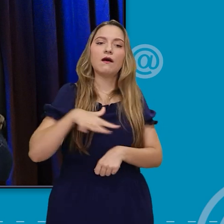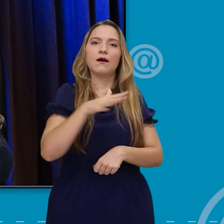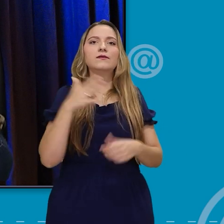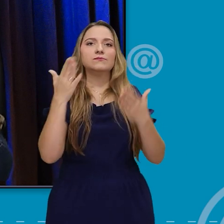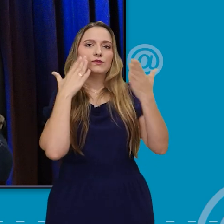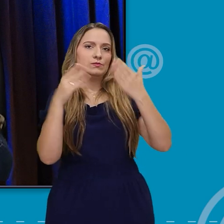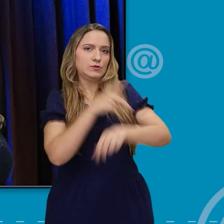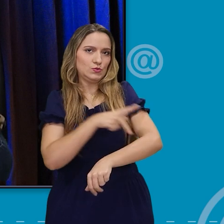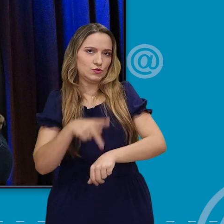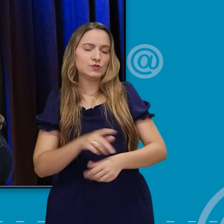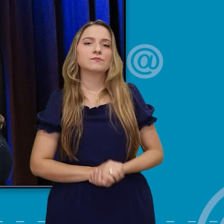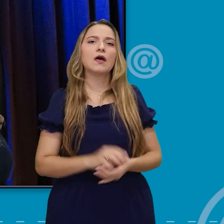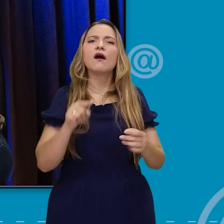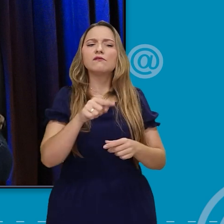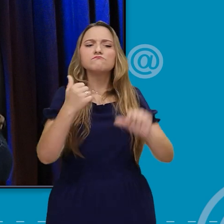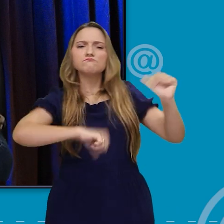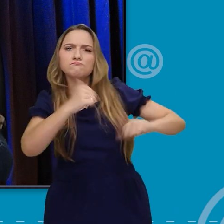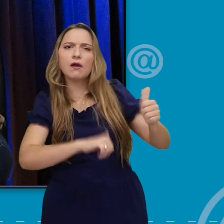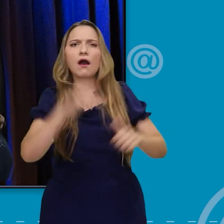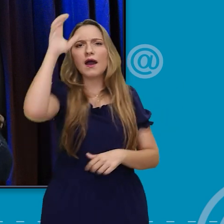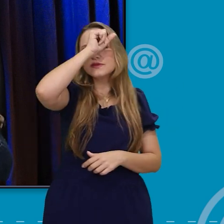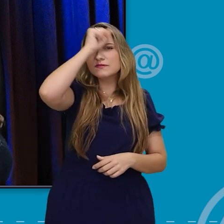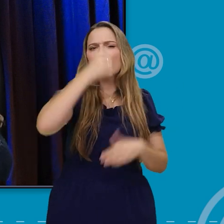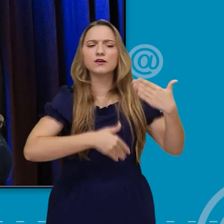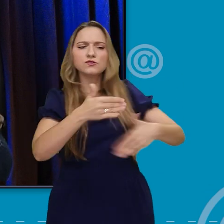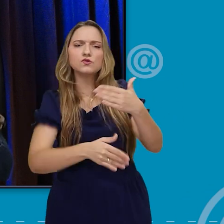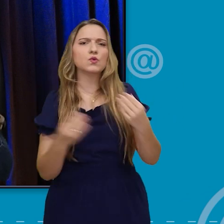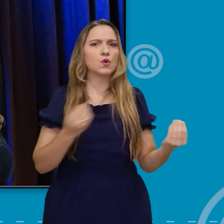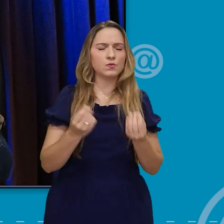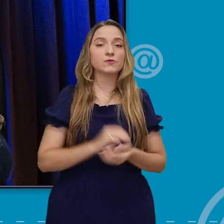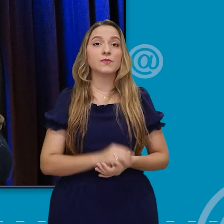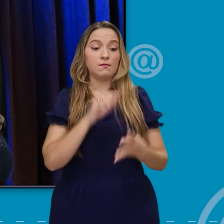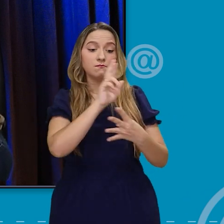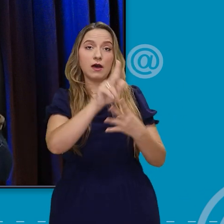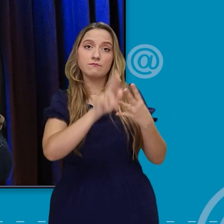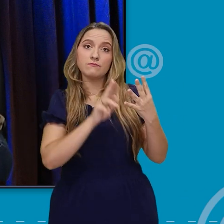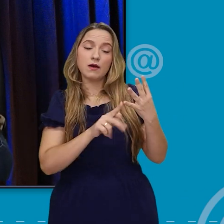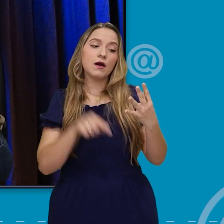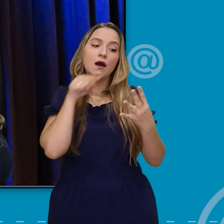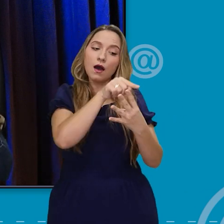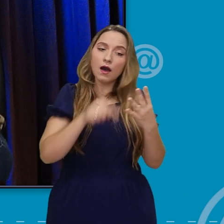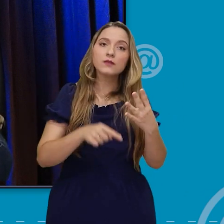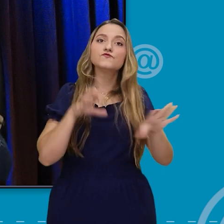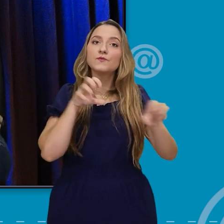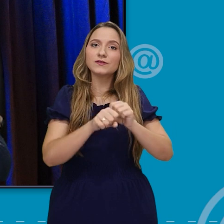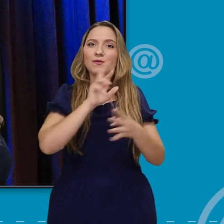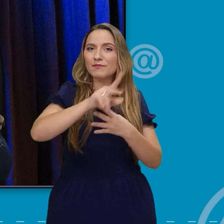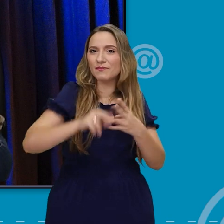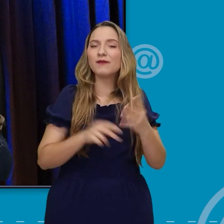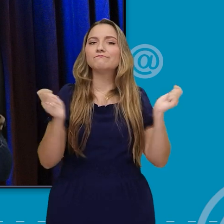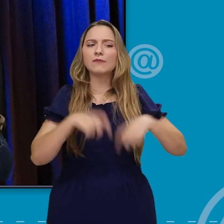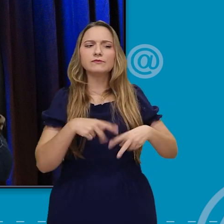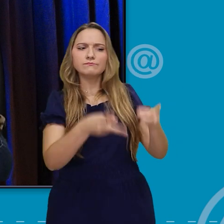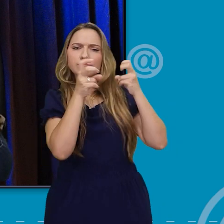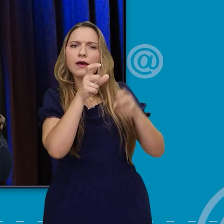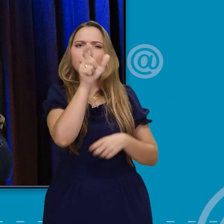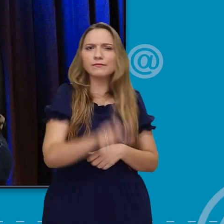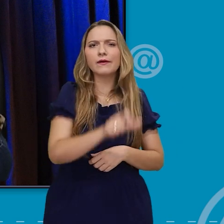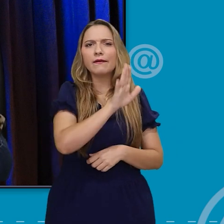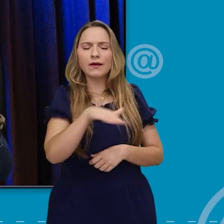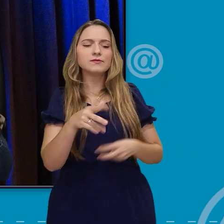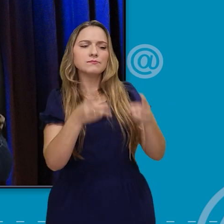vai conseguir pegar os itens básicos dessa criança e fazer os devidos encaminhamentos. E aí, eles